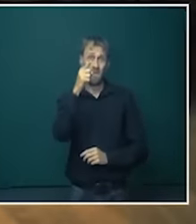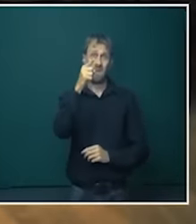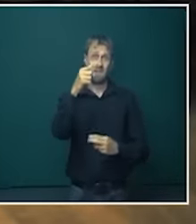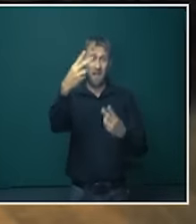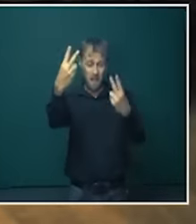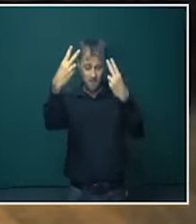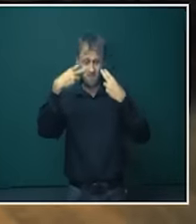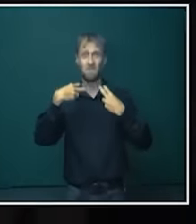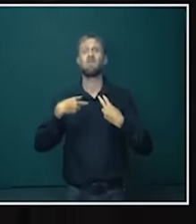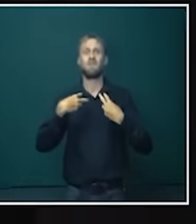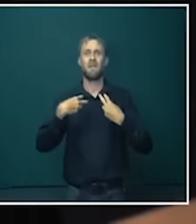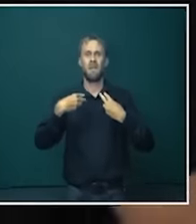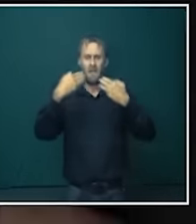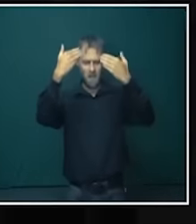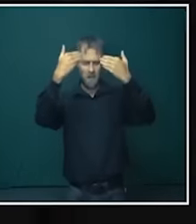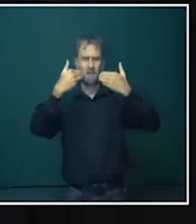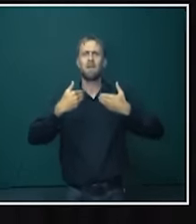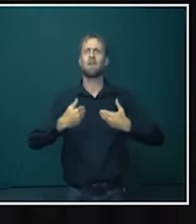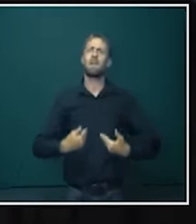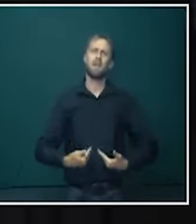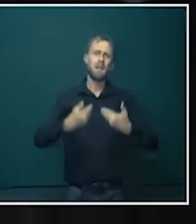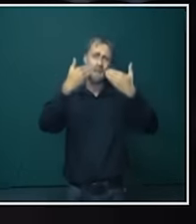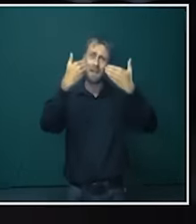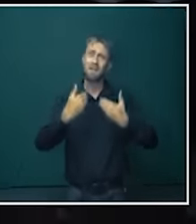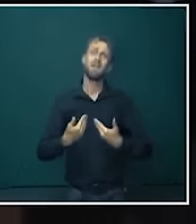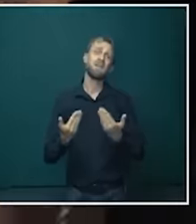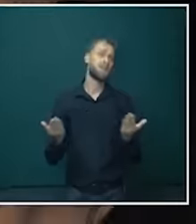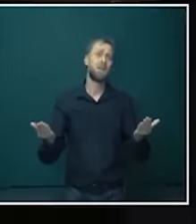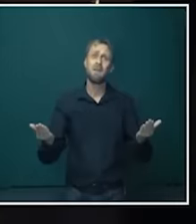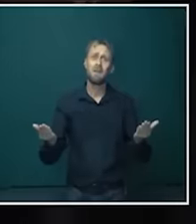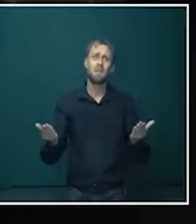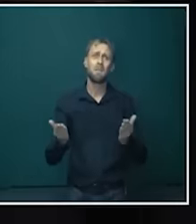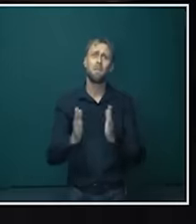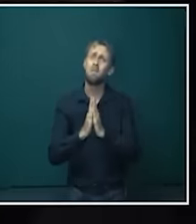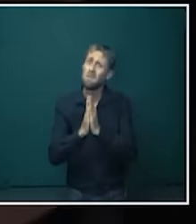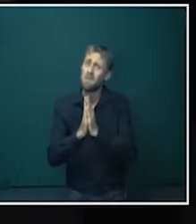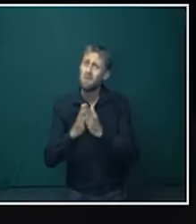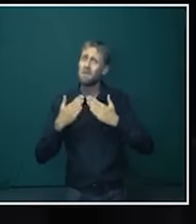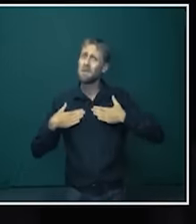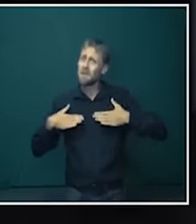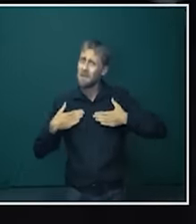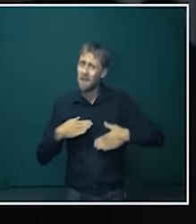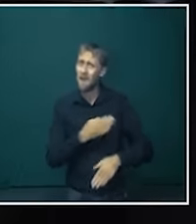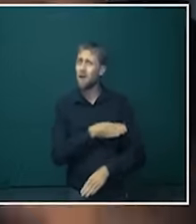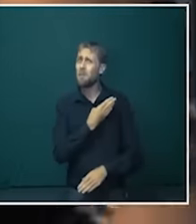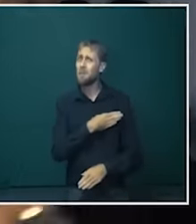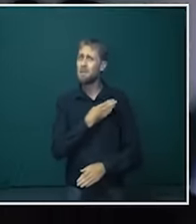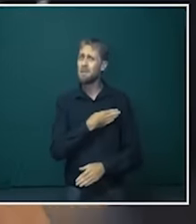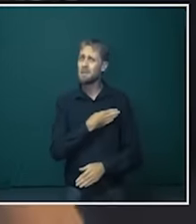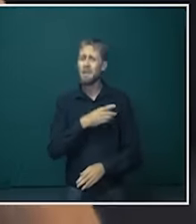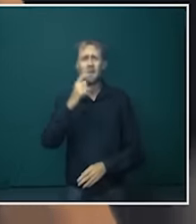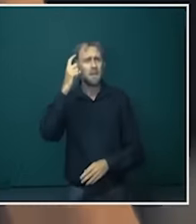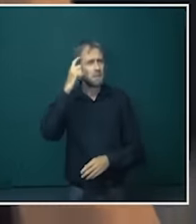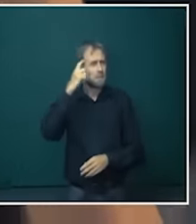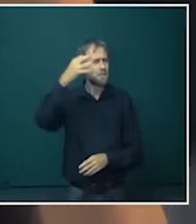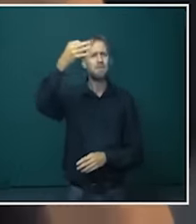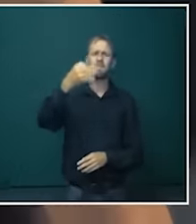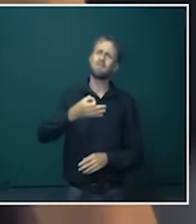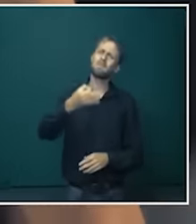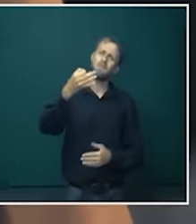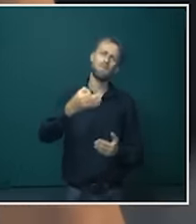descia do salto e olhava pro alvo que tá na sua frente. Jogava água fria nesse coração de cabeça